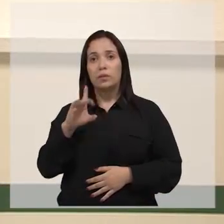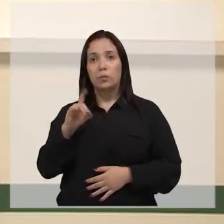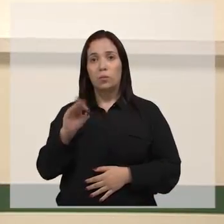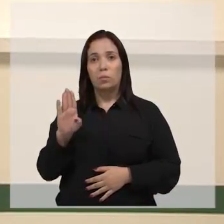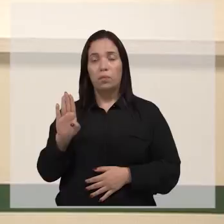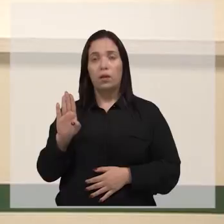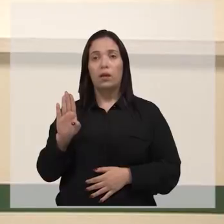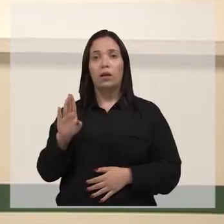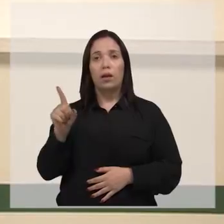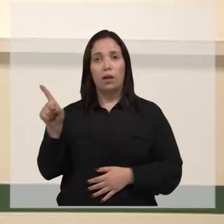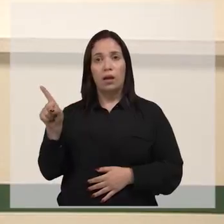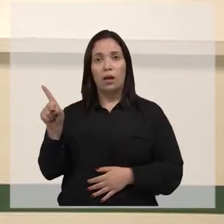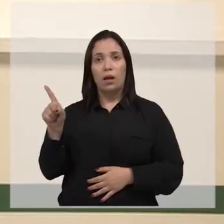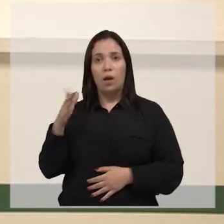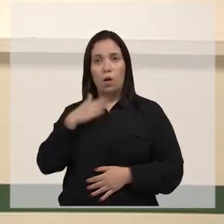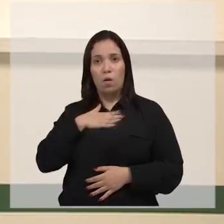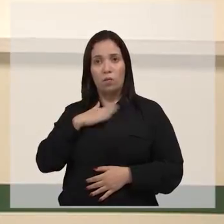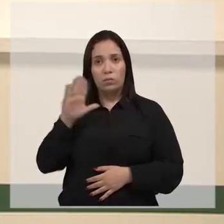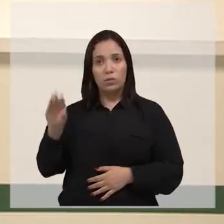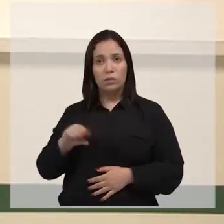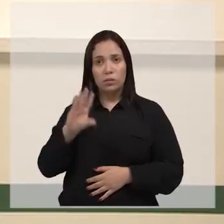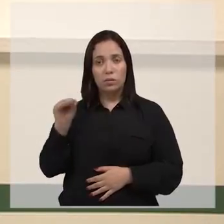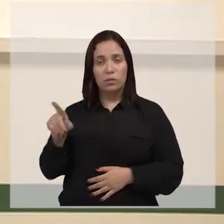gosta do Ciro.